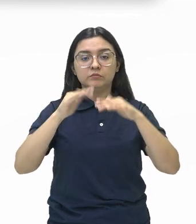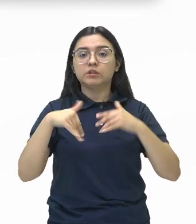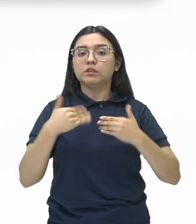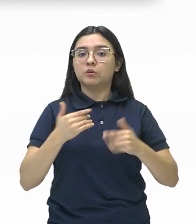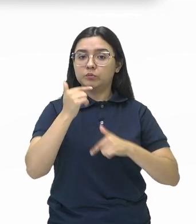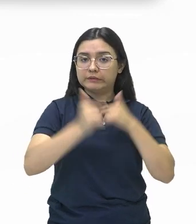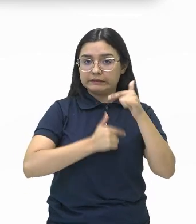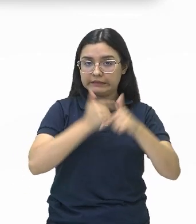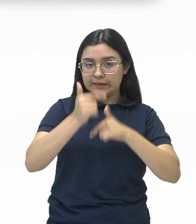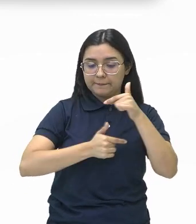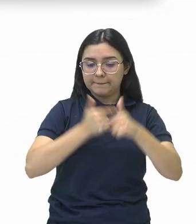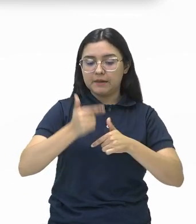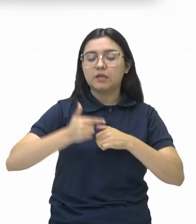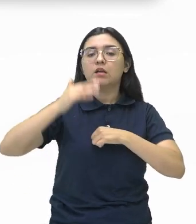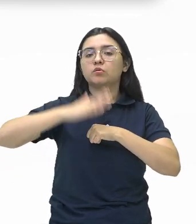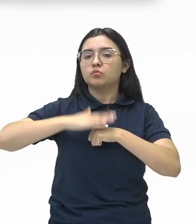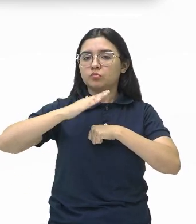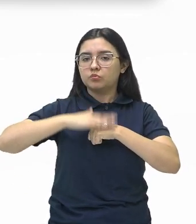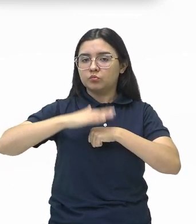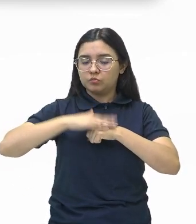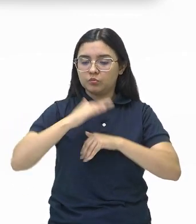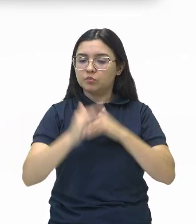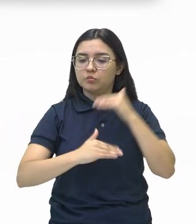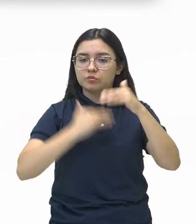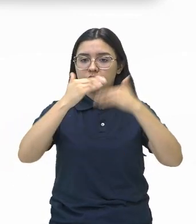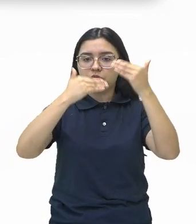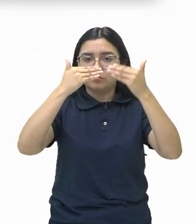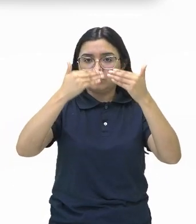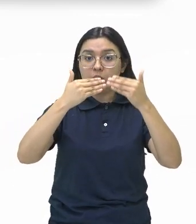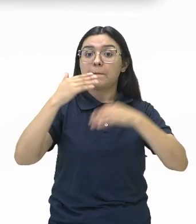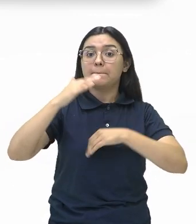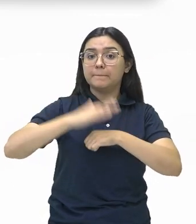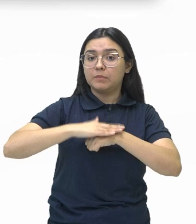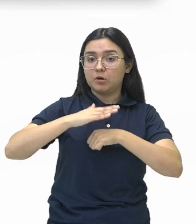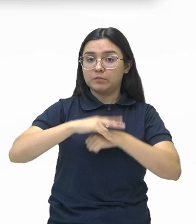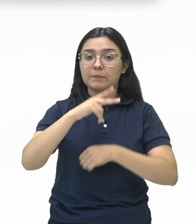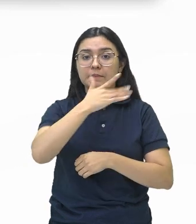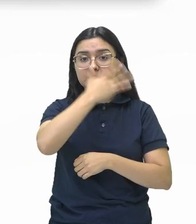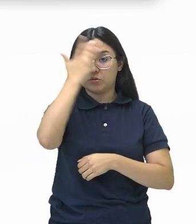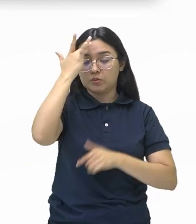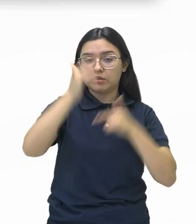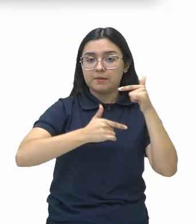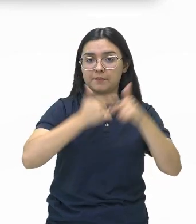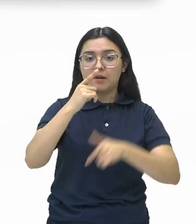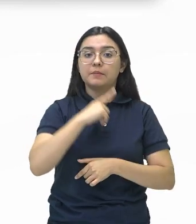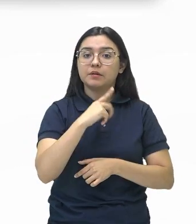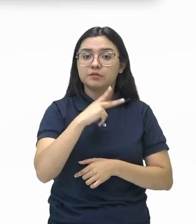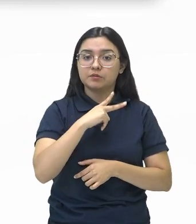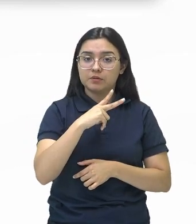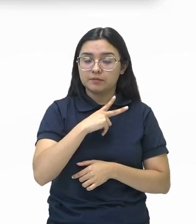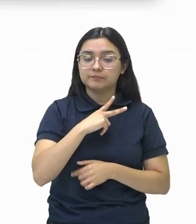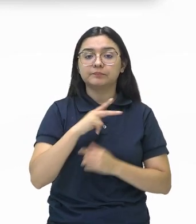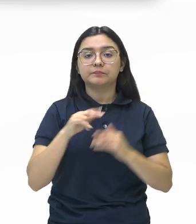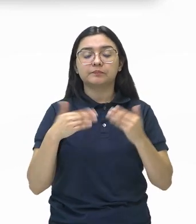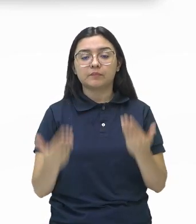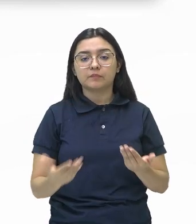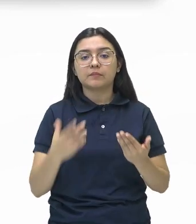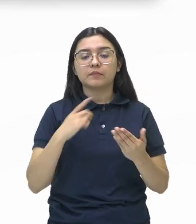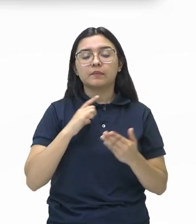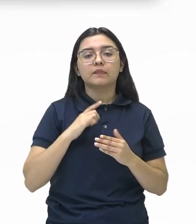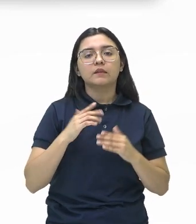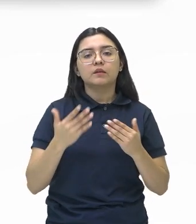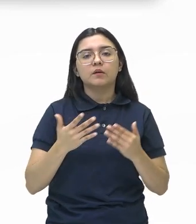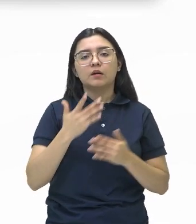ele é um meio de autoconstrução, ou seja, é da pessoa que trabalha, é do indivíduo. Então, ele também,